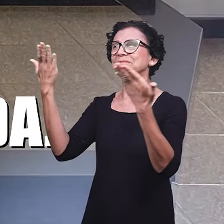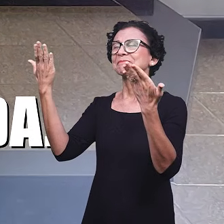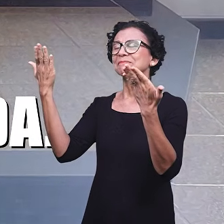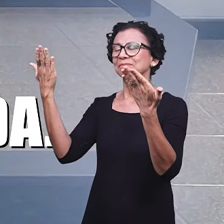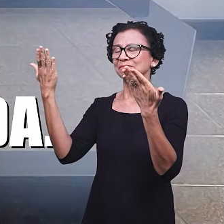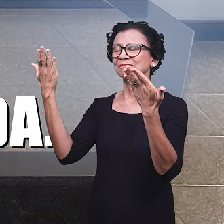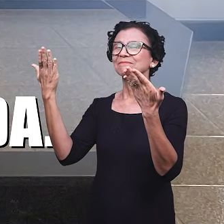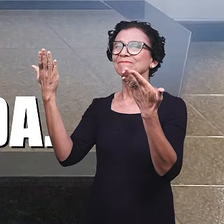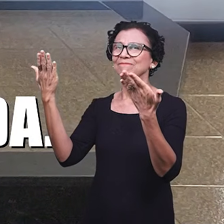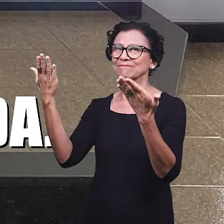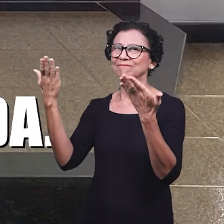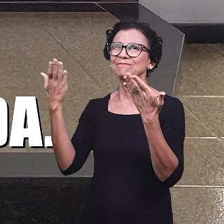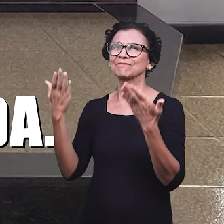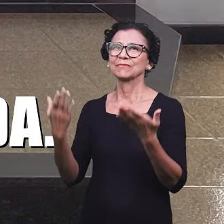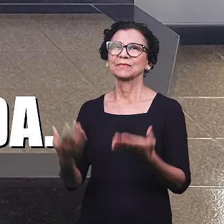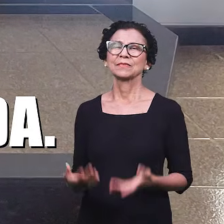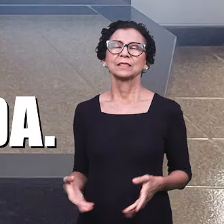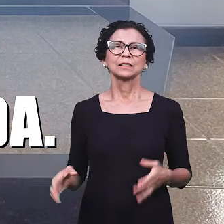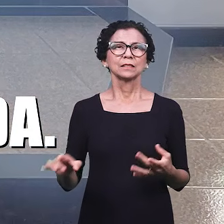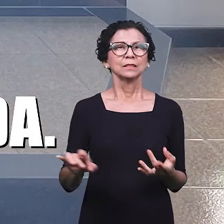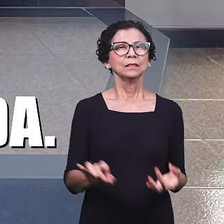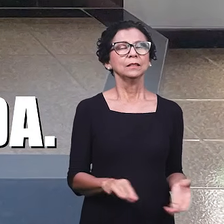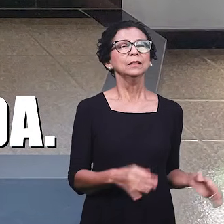oferecer a minha vida.